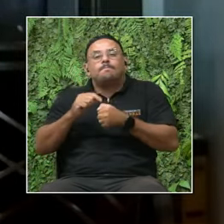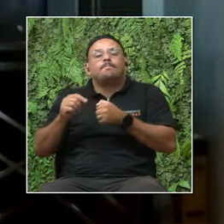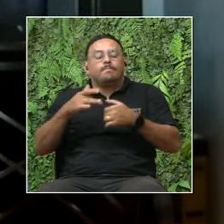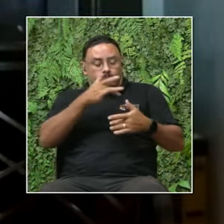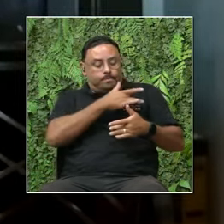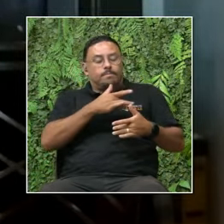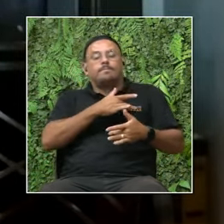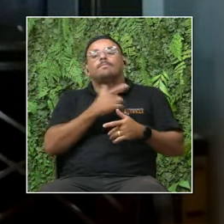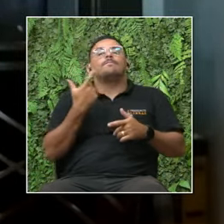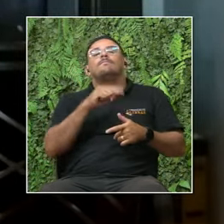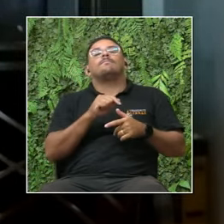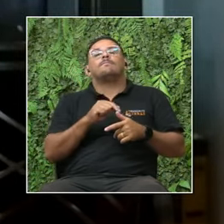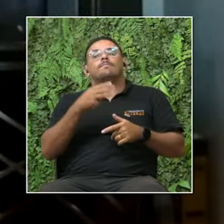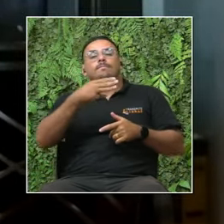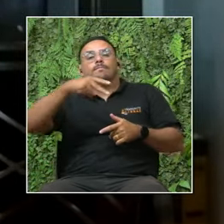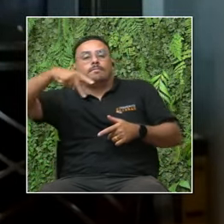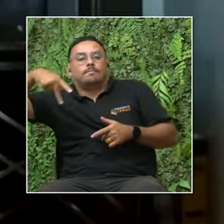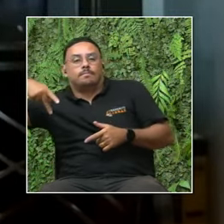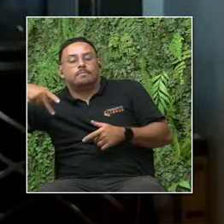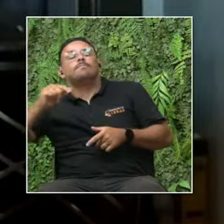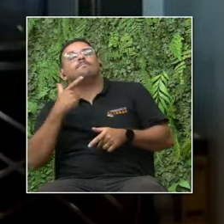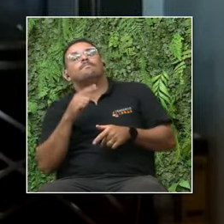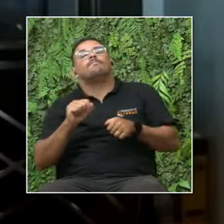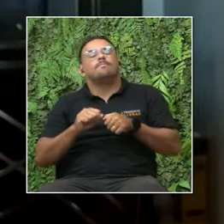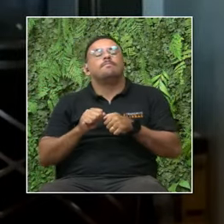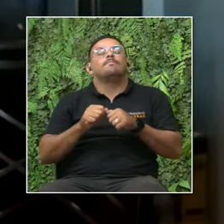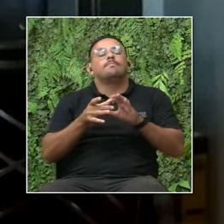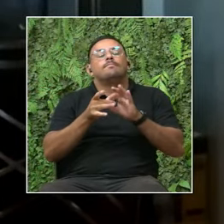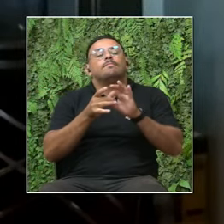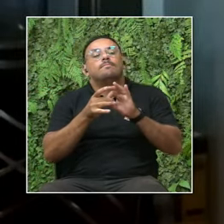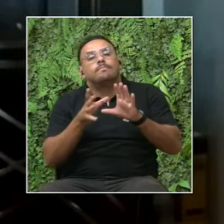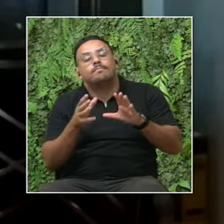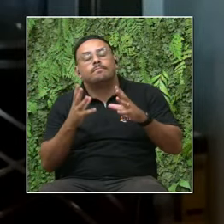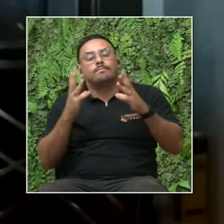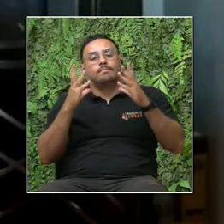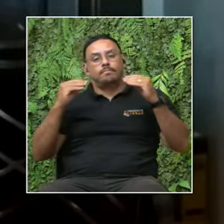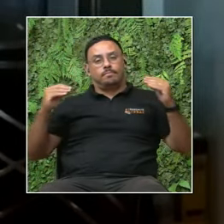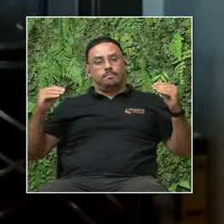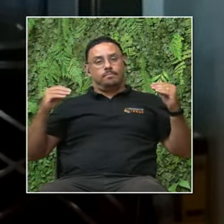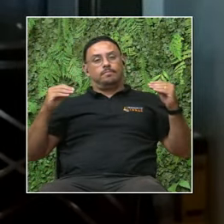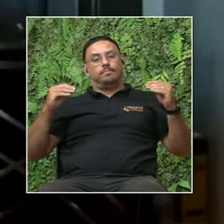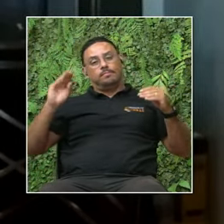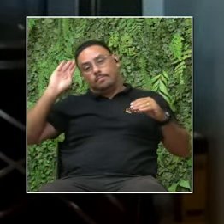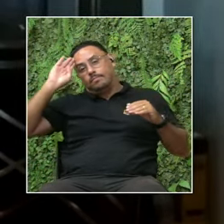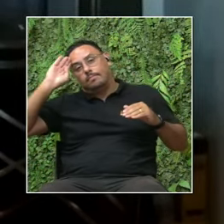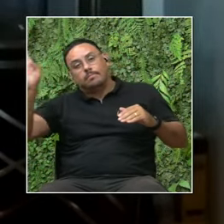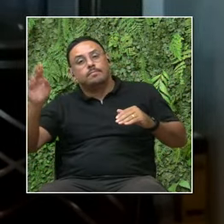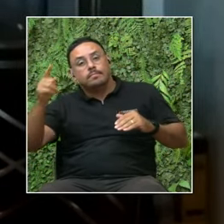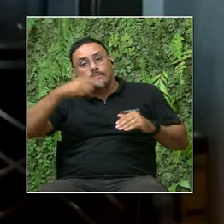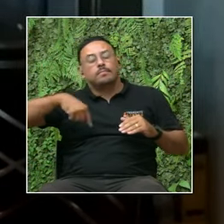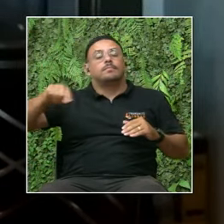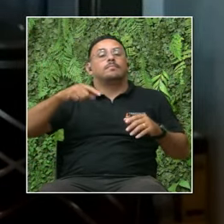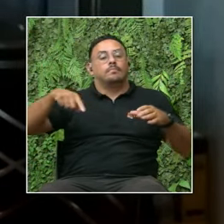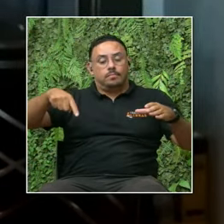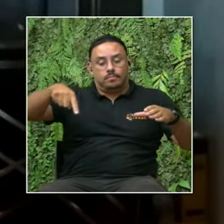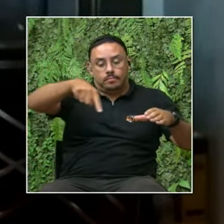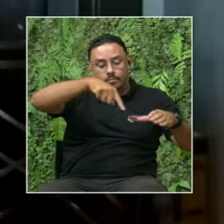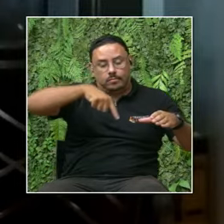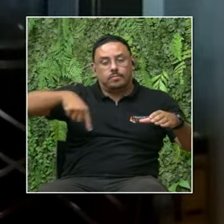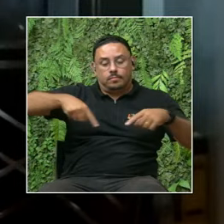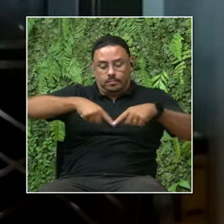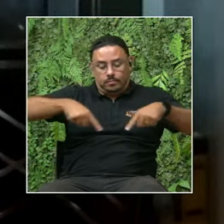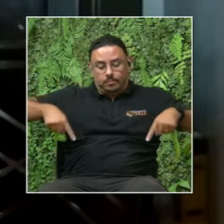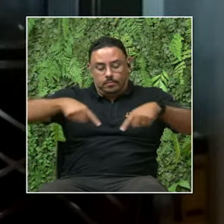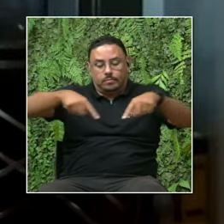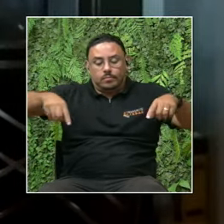ajeitando para que o Mateus Pereira fique com condições um pouco mais tranquilas Principalmente nesse buraco entre linhas que a defesa do